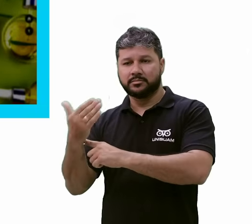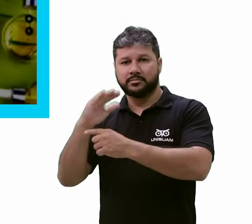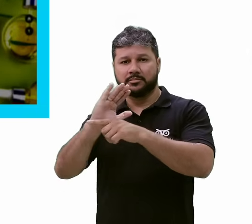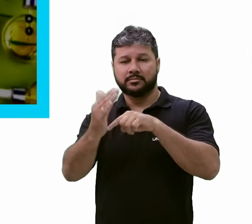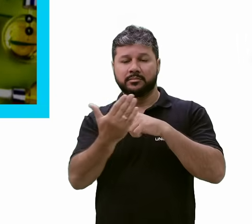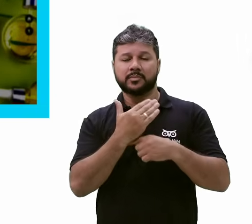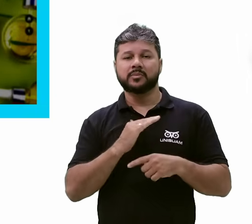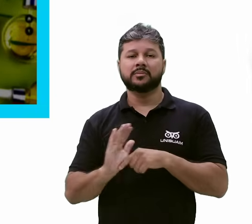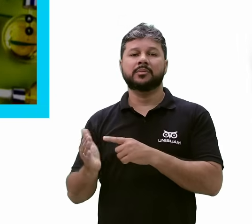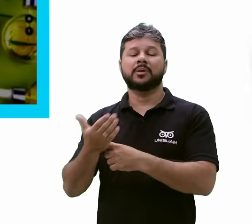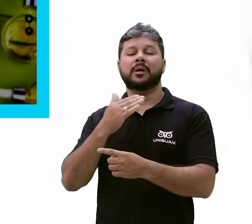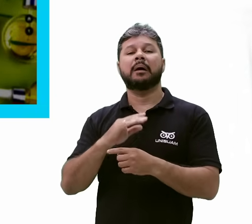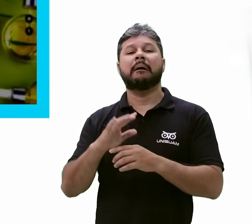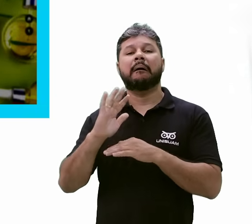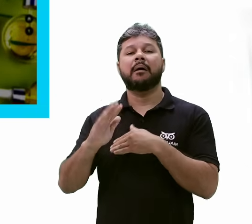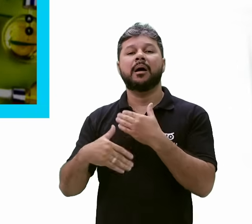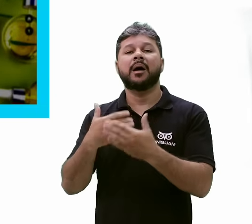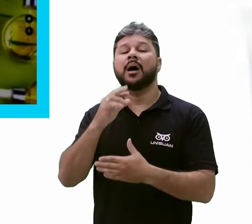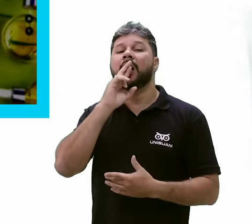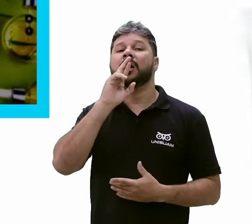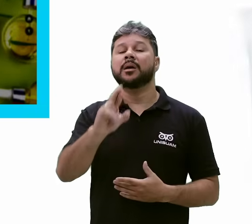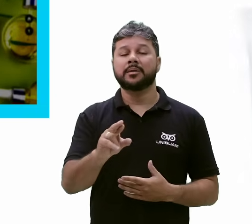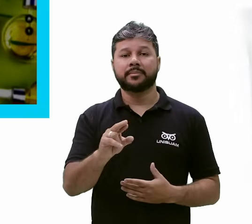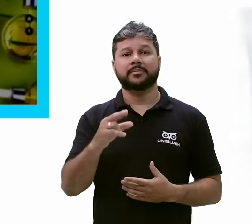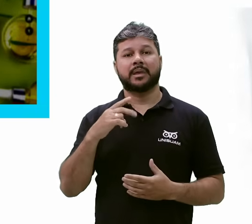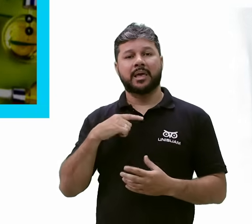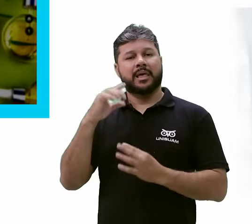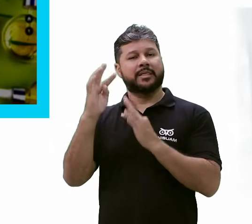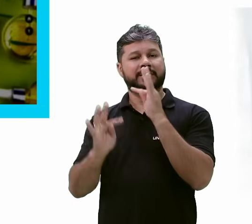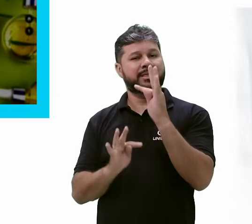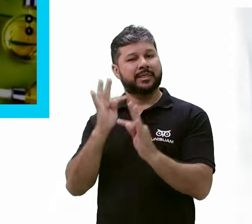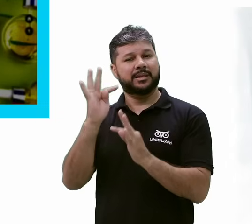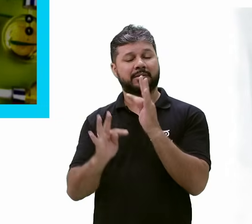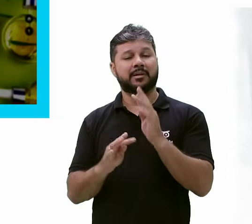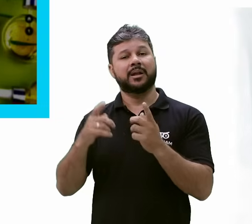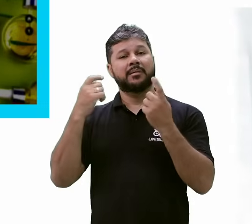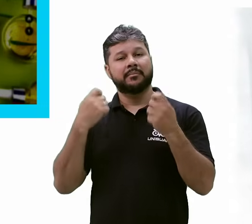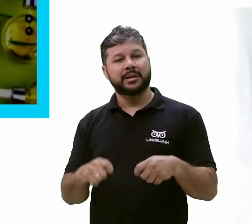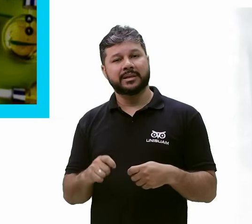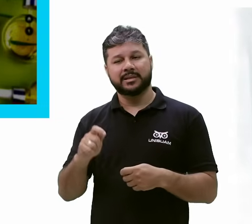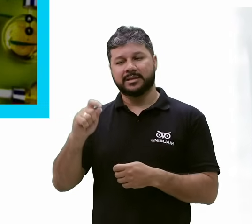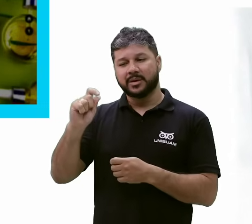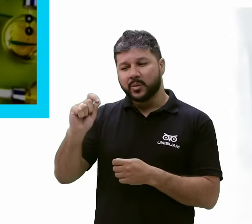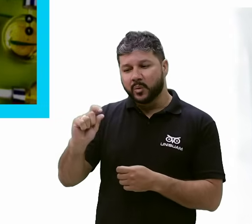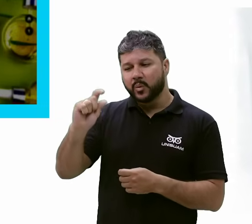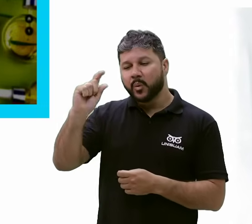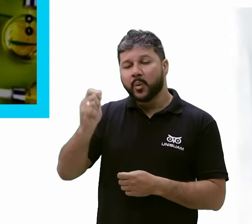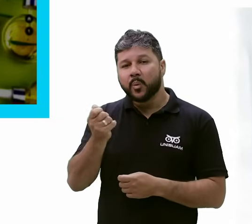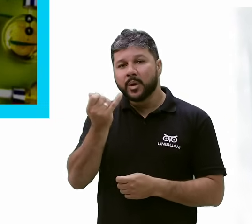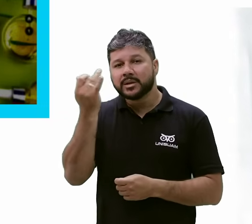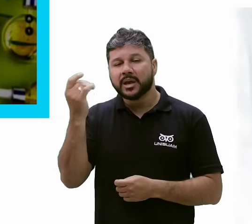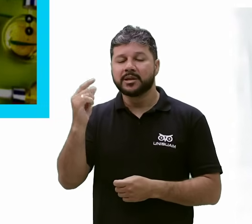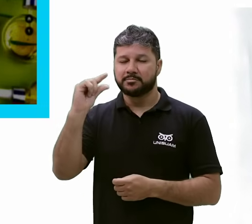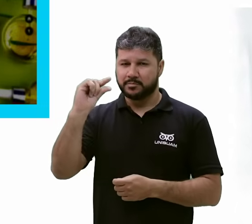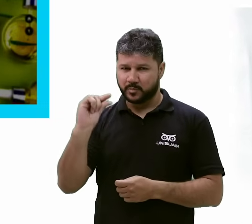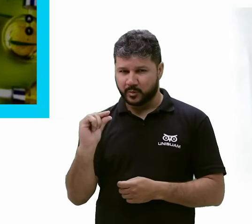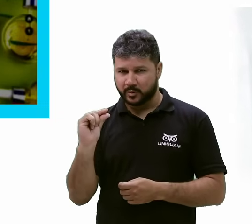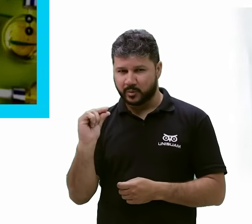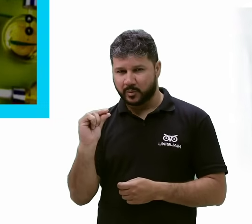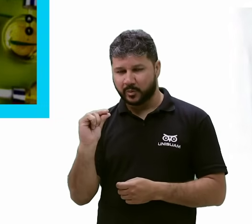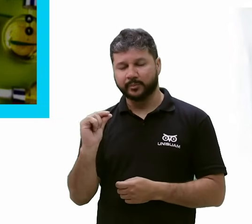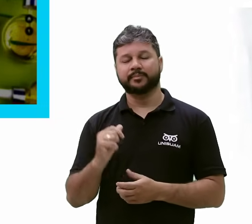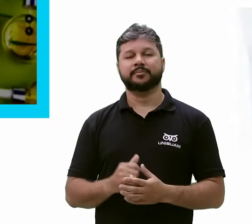ação. E o que isso causa? Isso causa um tratamento onde eu preciso de doses muito